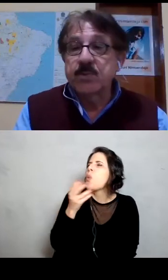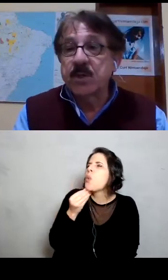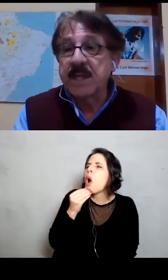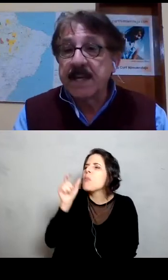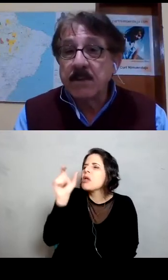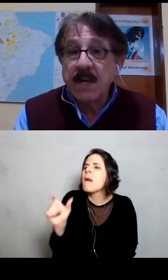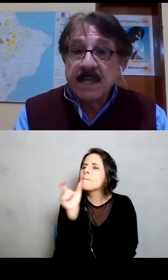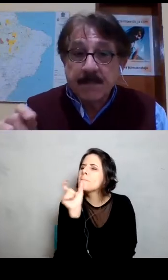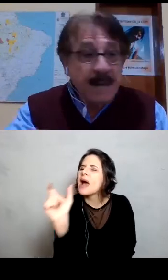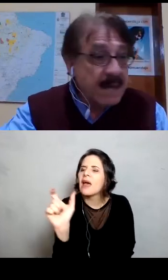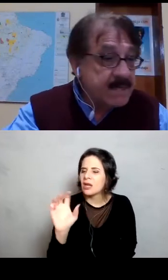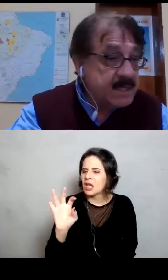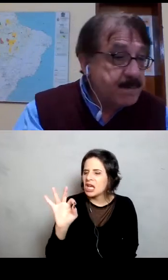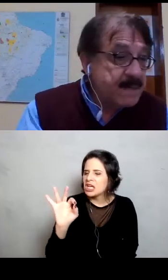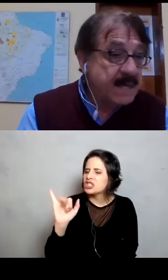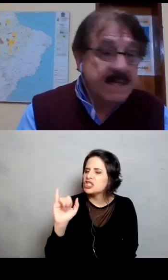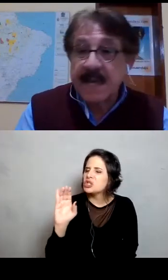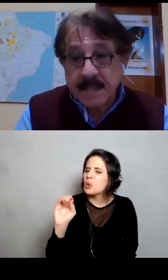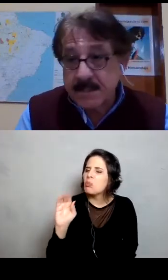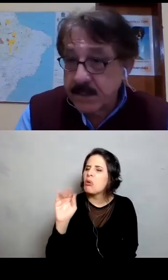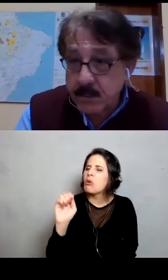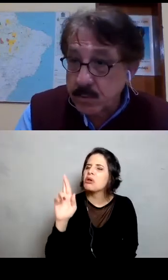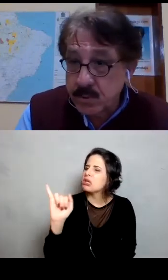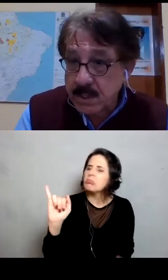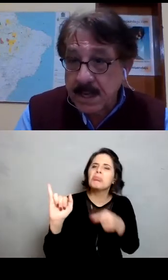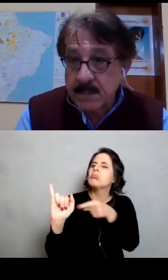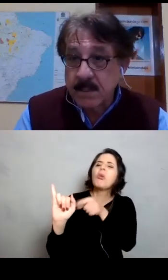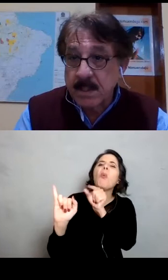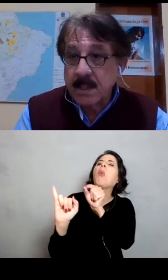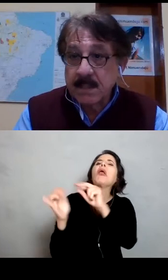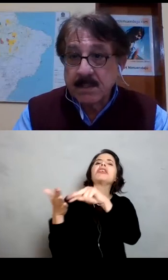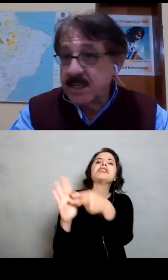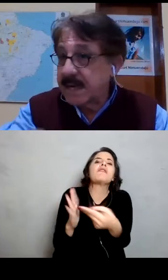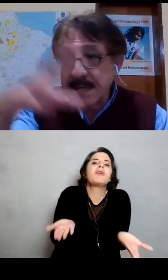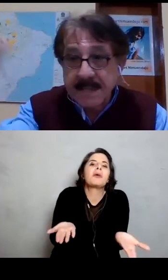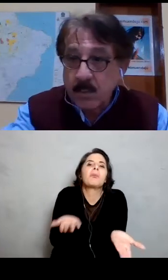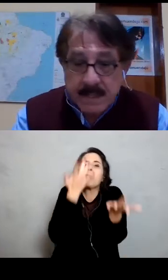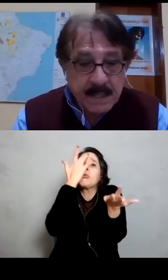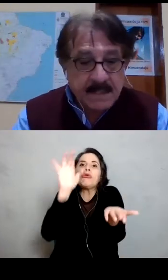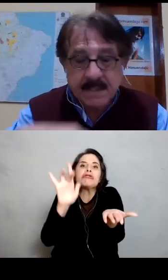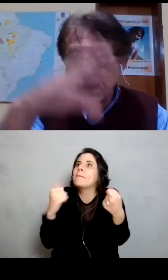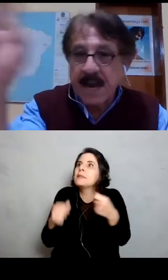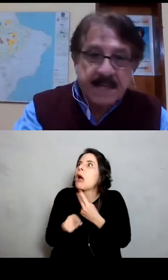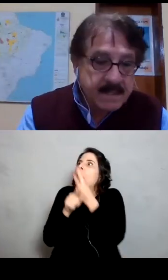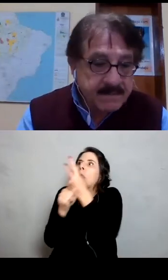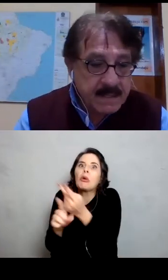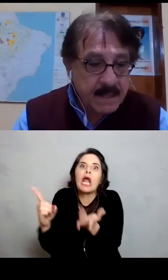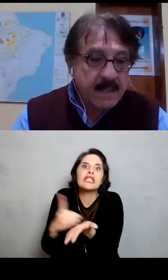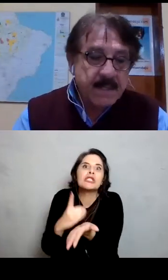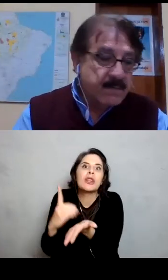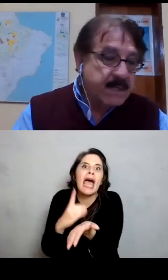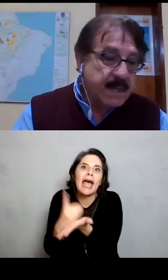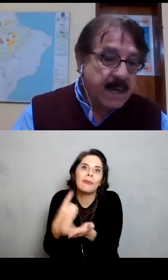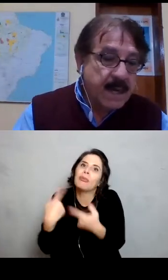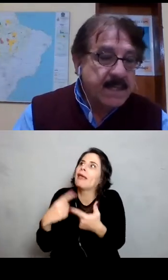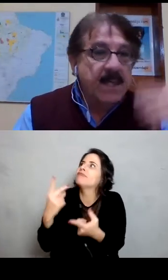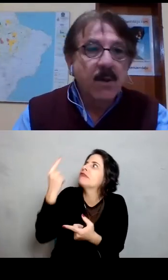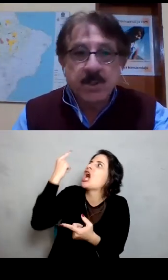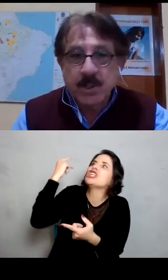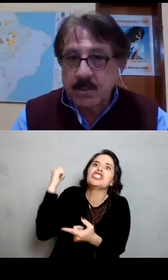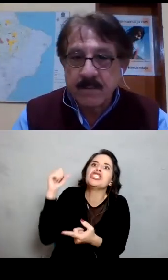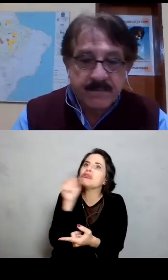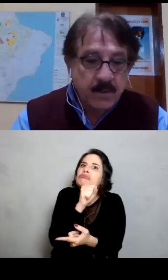de Assis, tem palavra que não se usa mais. Então, você lê lá que o cara pegou um tilbury, só um dicionário para te dizer o que